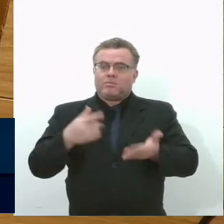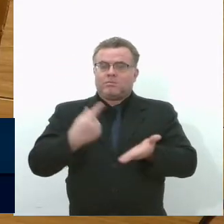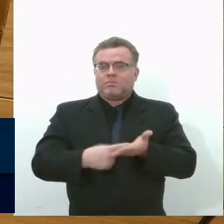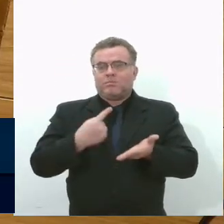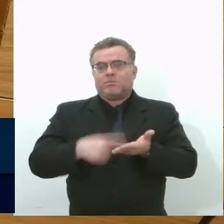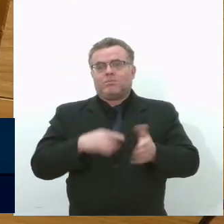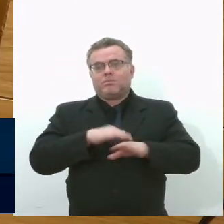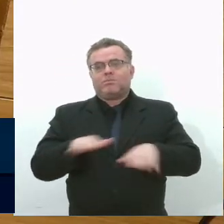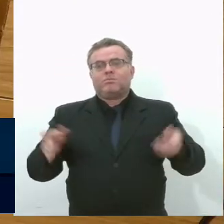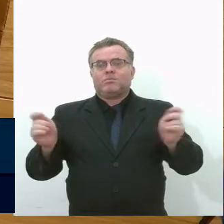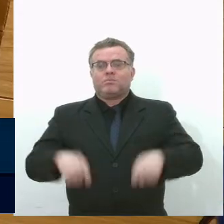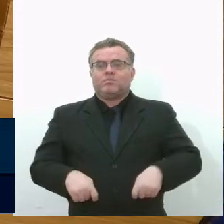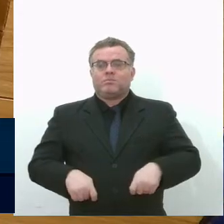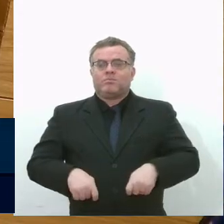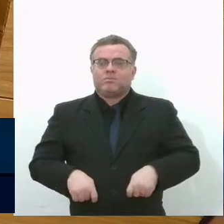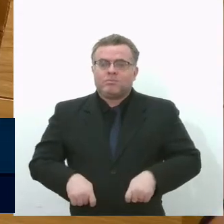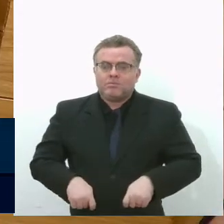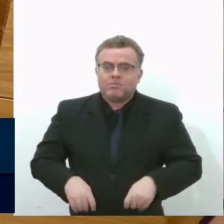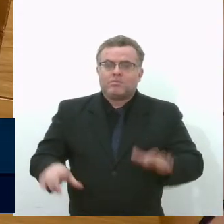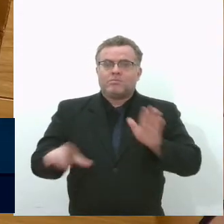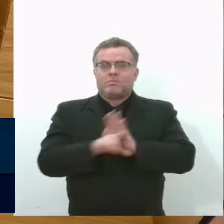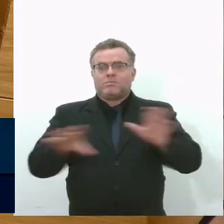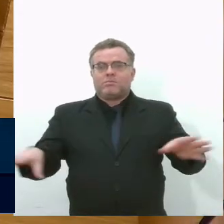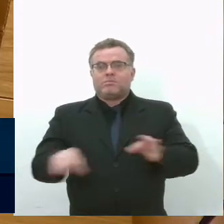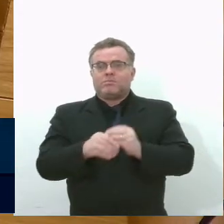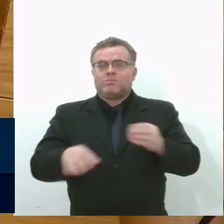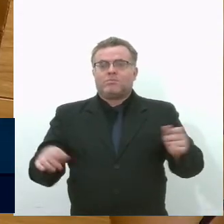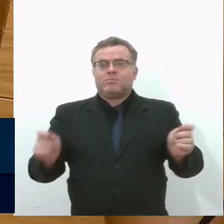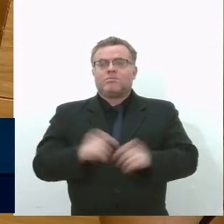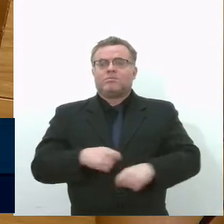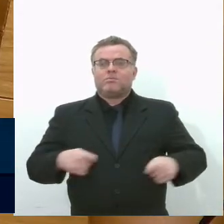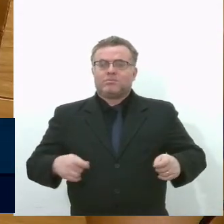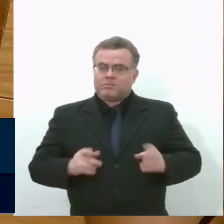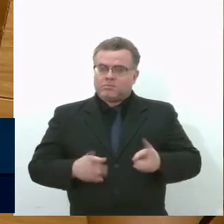acordar, fazer um meio de compensações. Então, o IBGE,